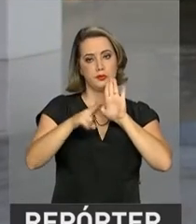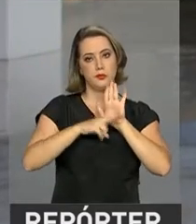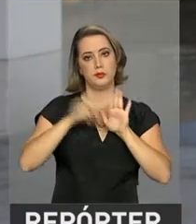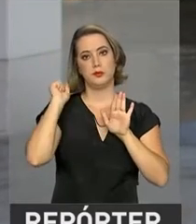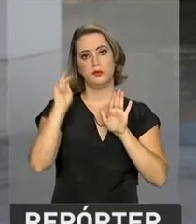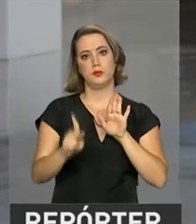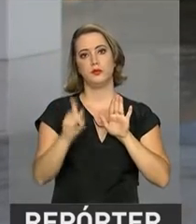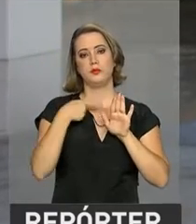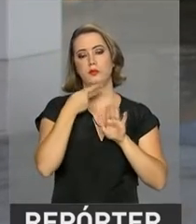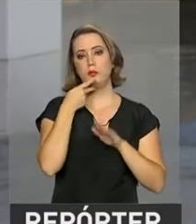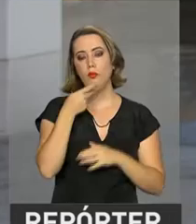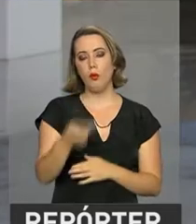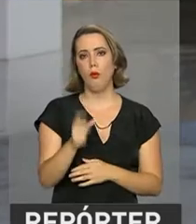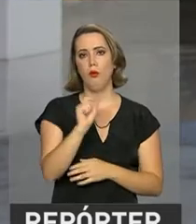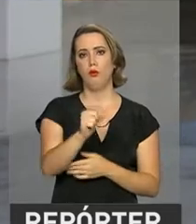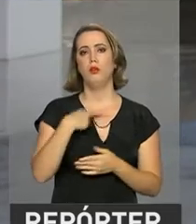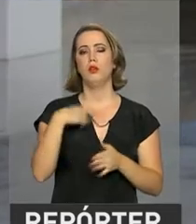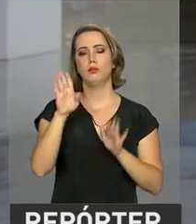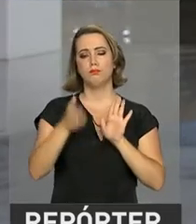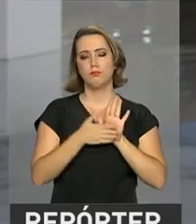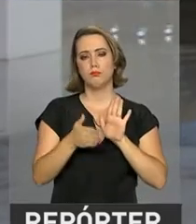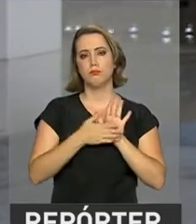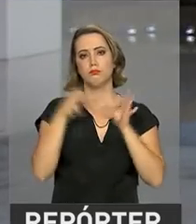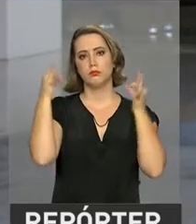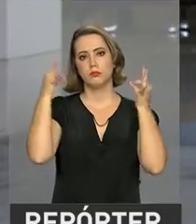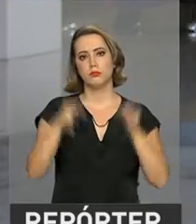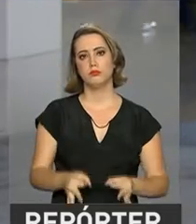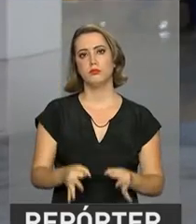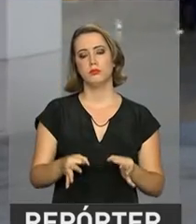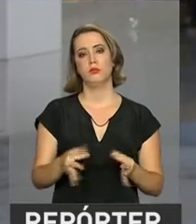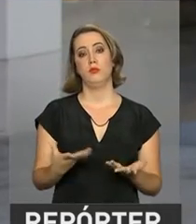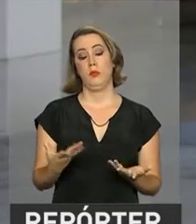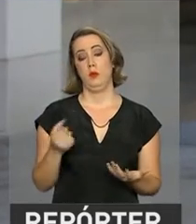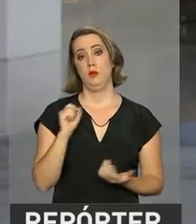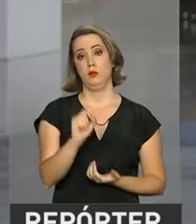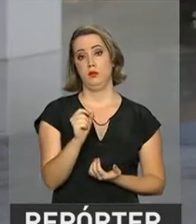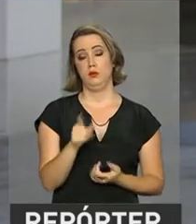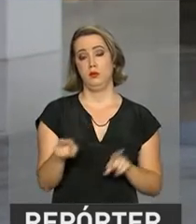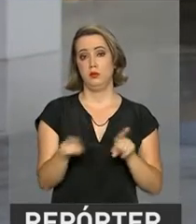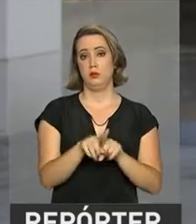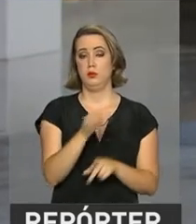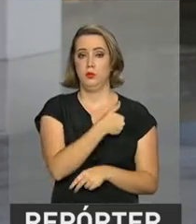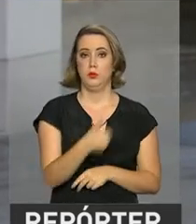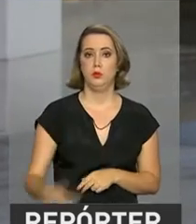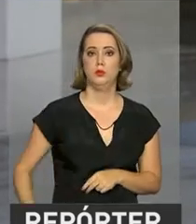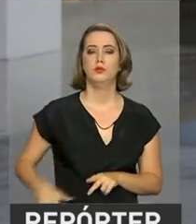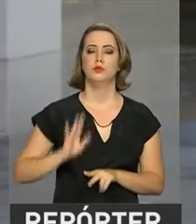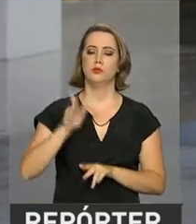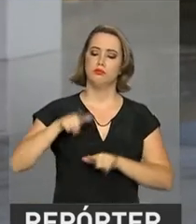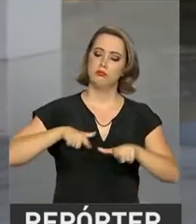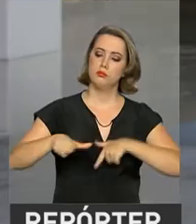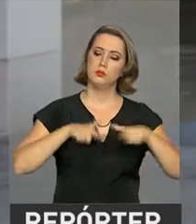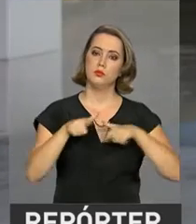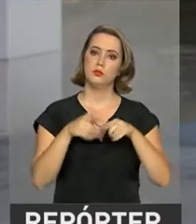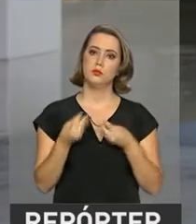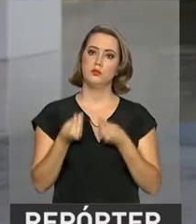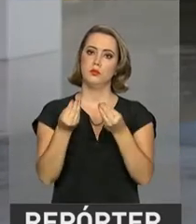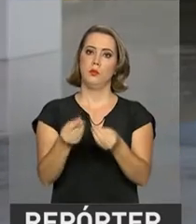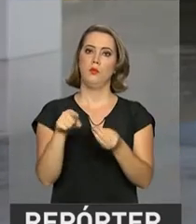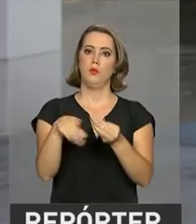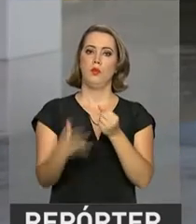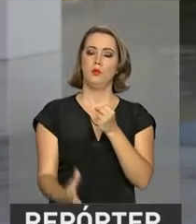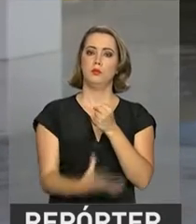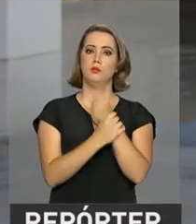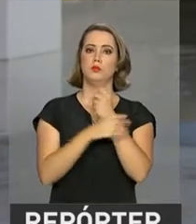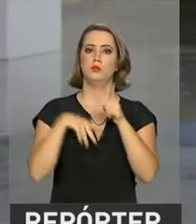ao afirmar que é uma proposta justa e adequada e que o governo vem trabalhando para garantir a segurança